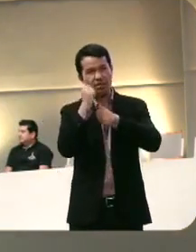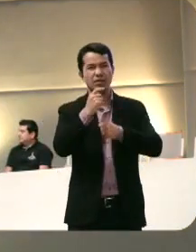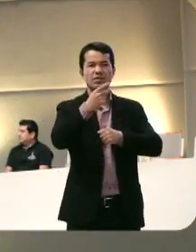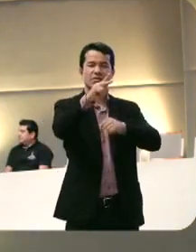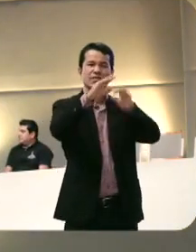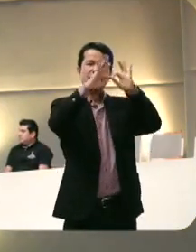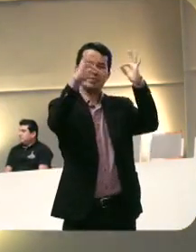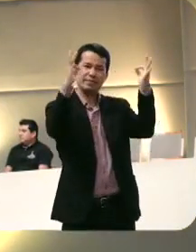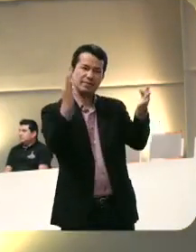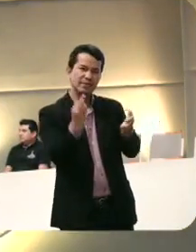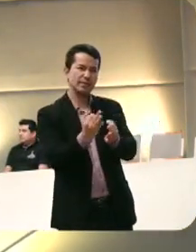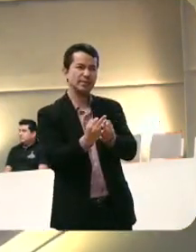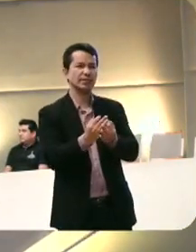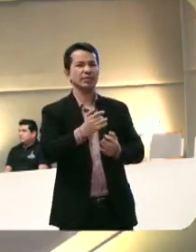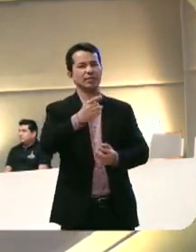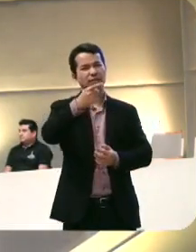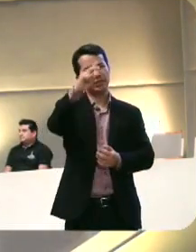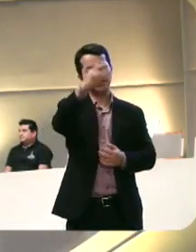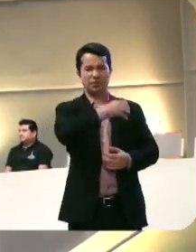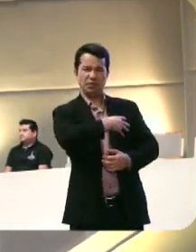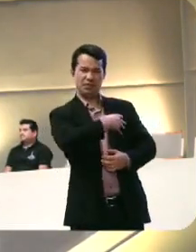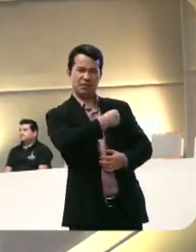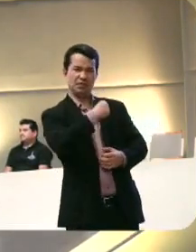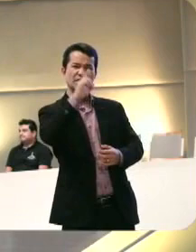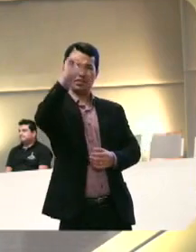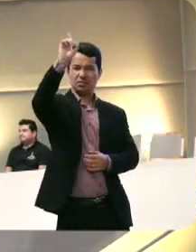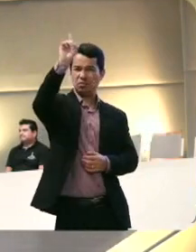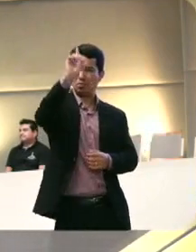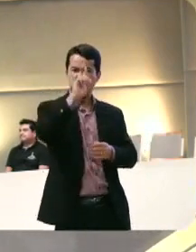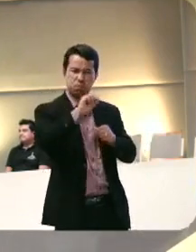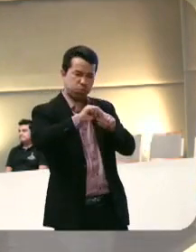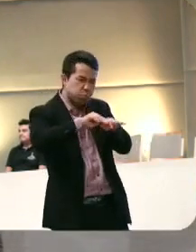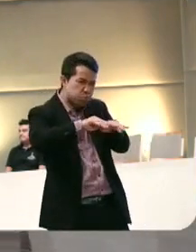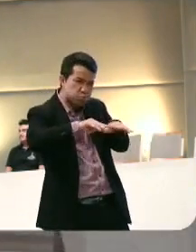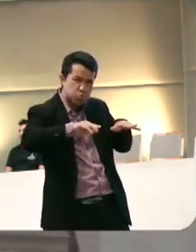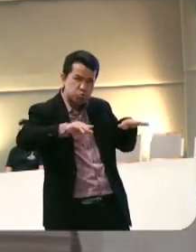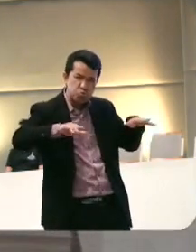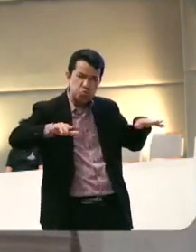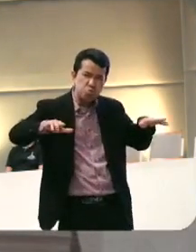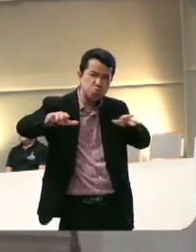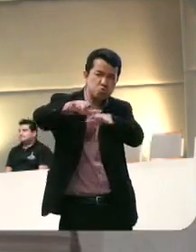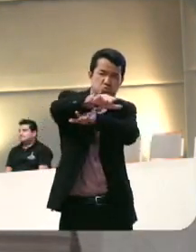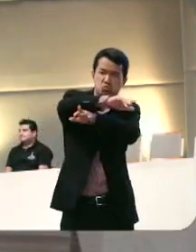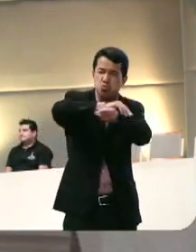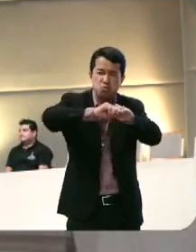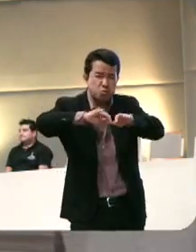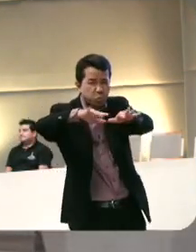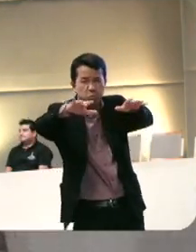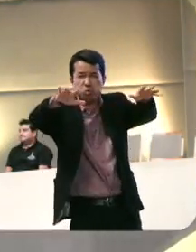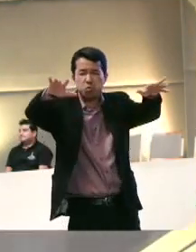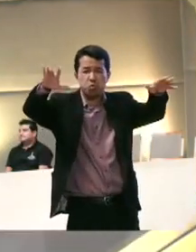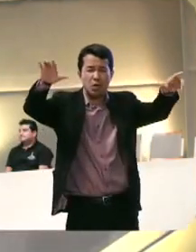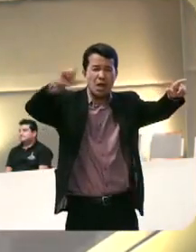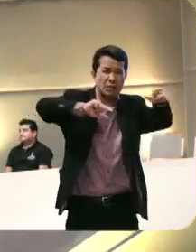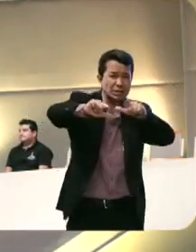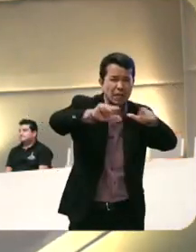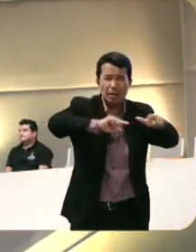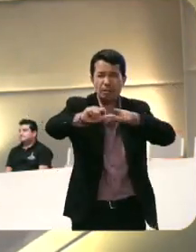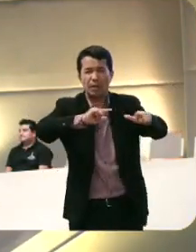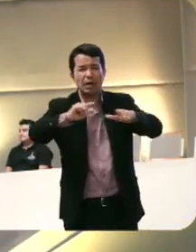está entrando ali, no quarto dos teus filhos. Essa nuvem vai cobrir os teus negócios. Esta nuvem vai